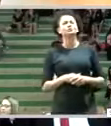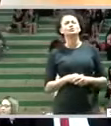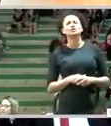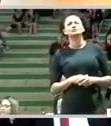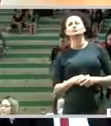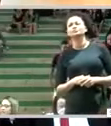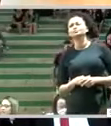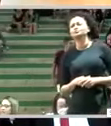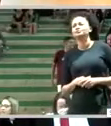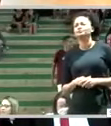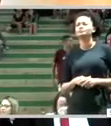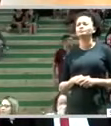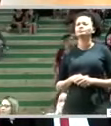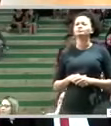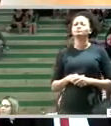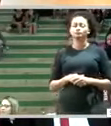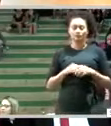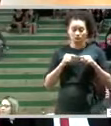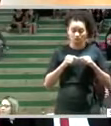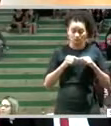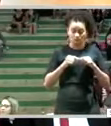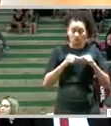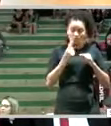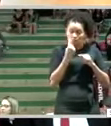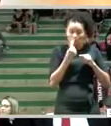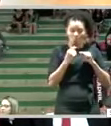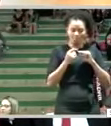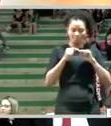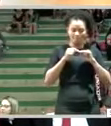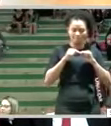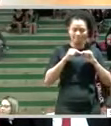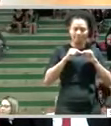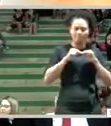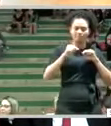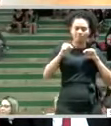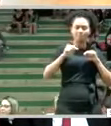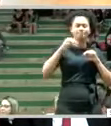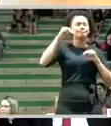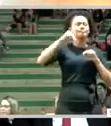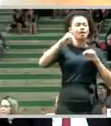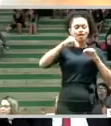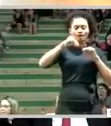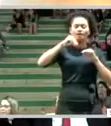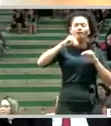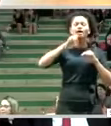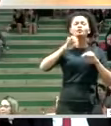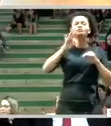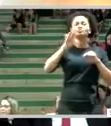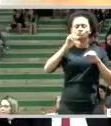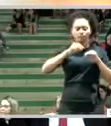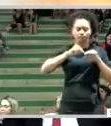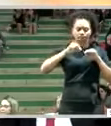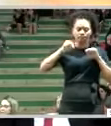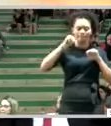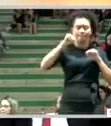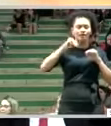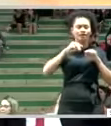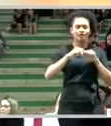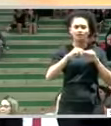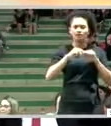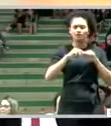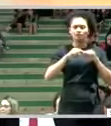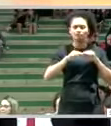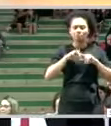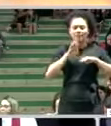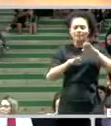A cada 2 metros, a cada 1 metro, a cada 2 metros, a cada 6 passos.